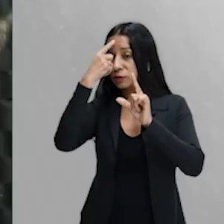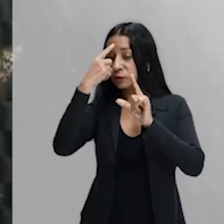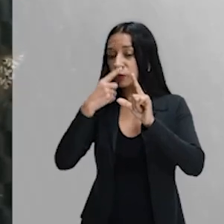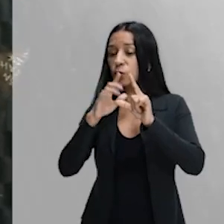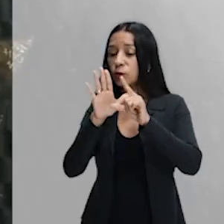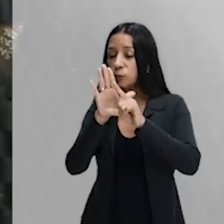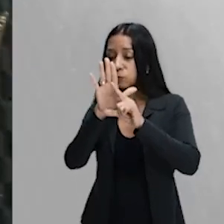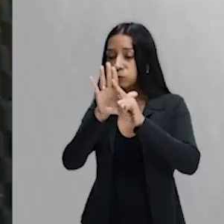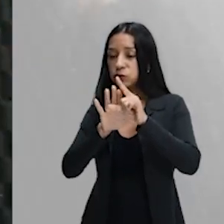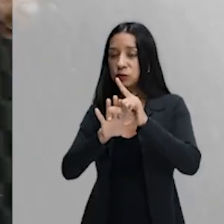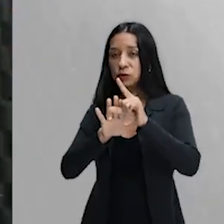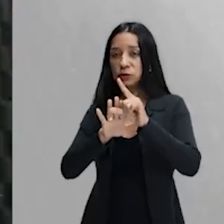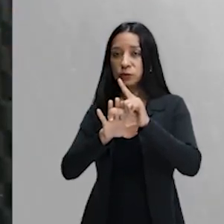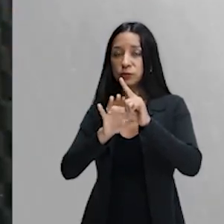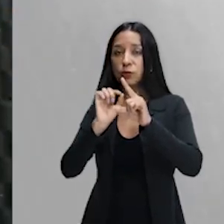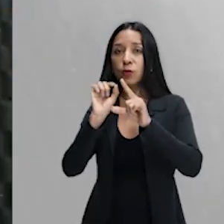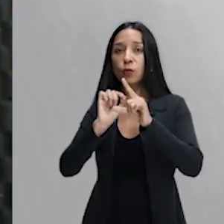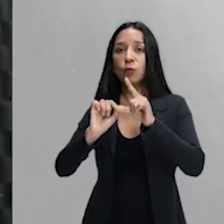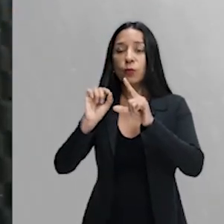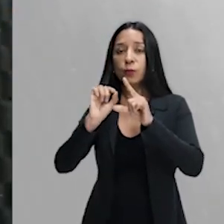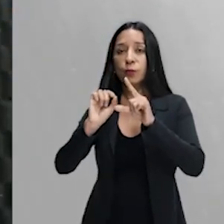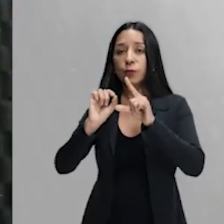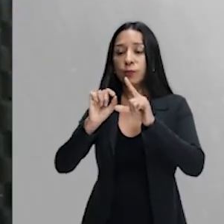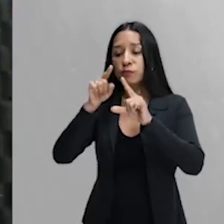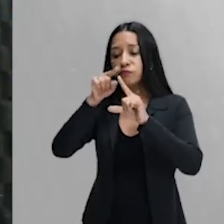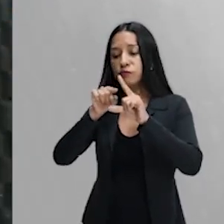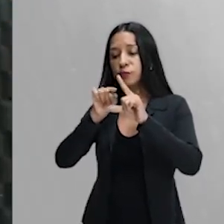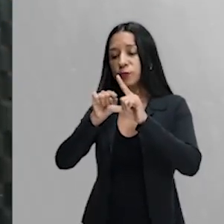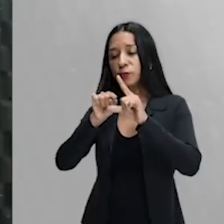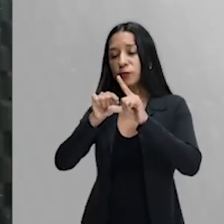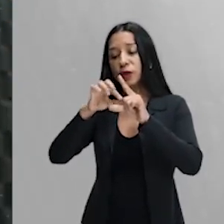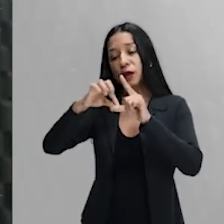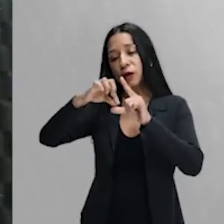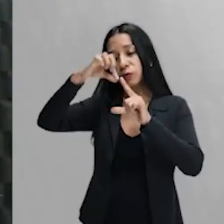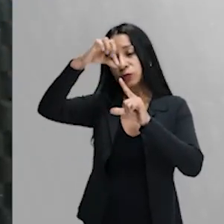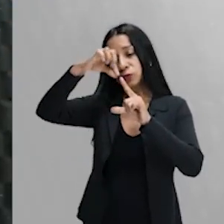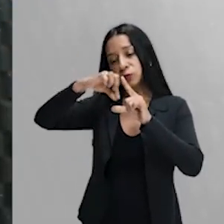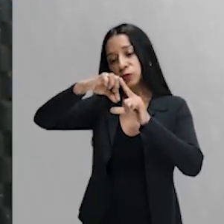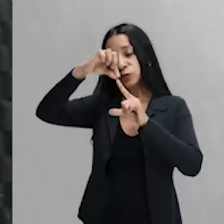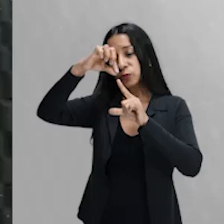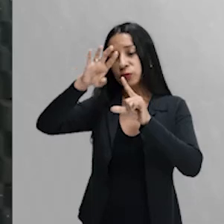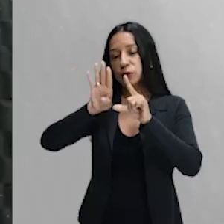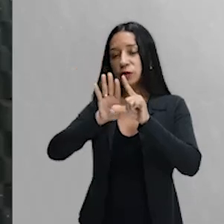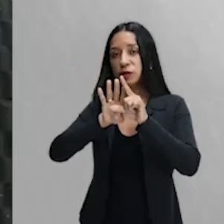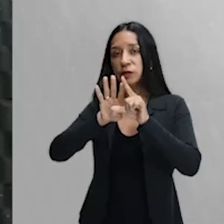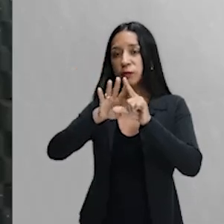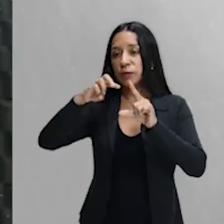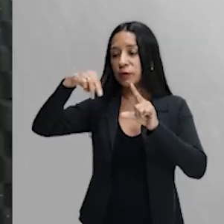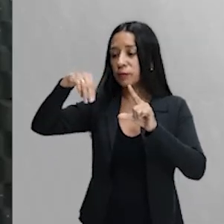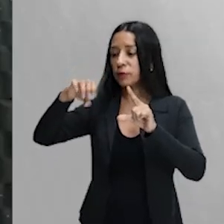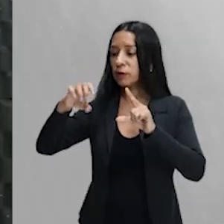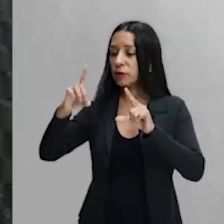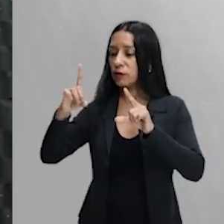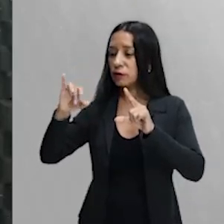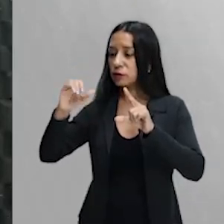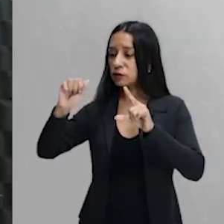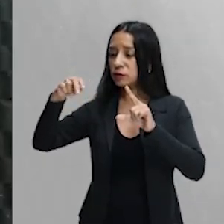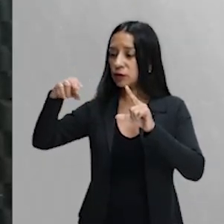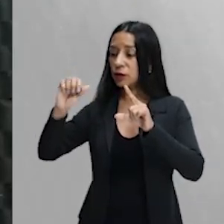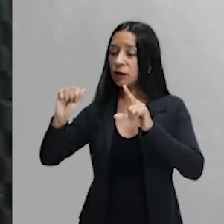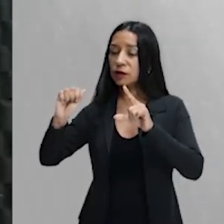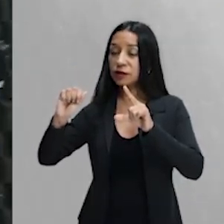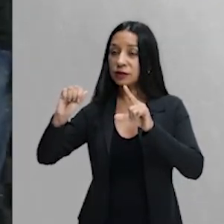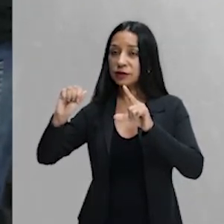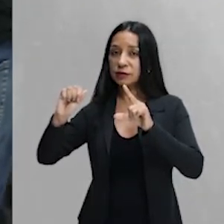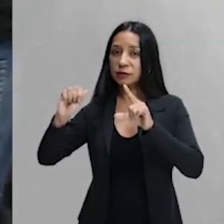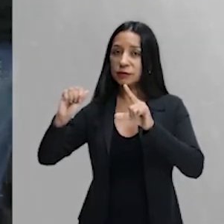triângulo isósceles, que é um triângulo de lados iguais, essa altura ela é também mediana. Ou seja,